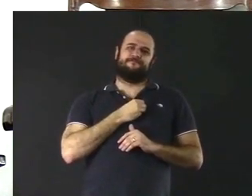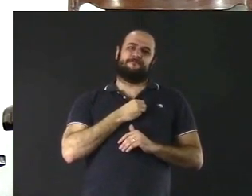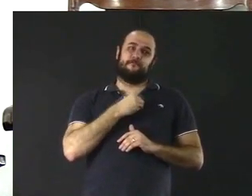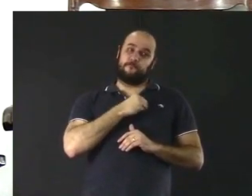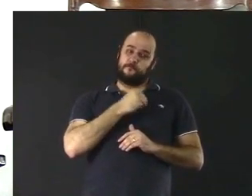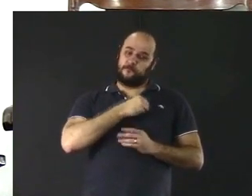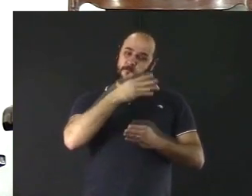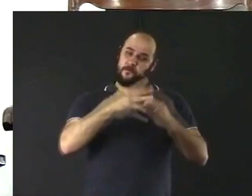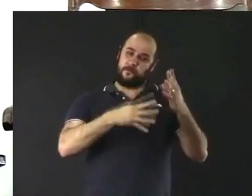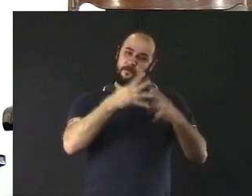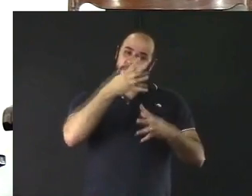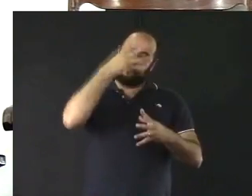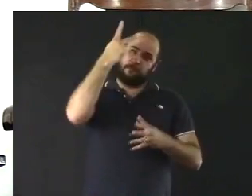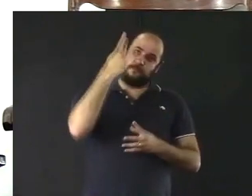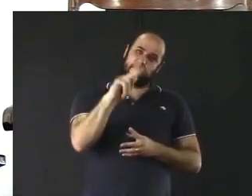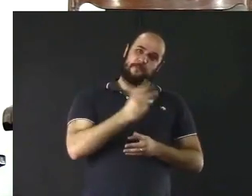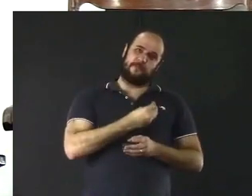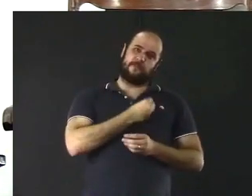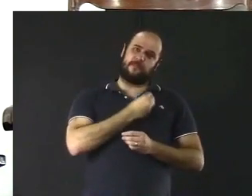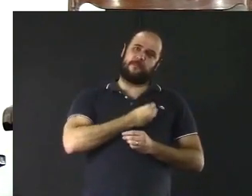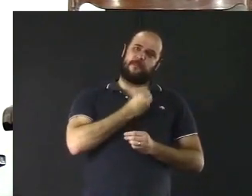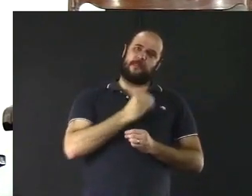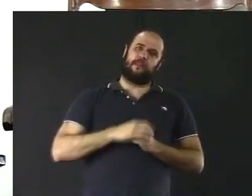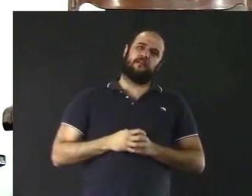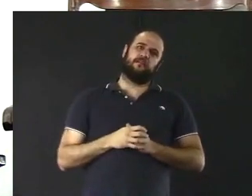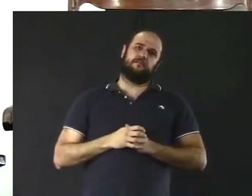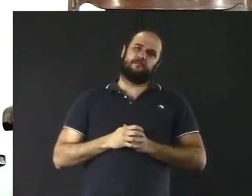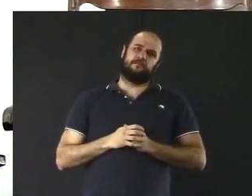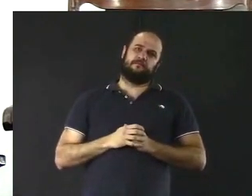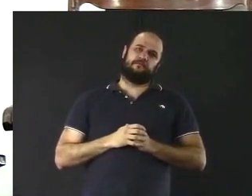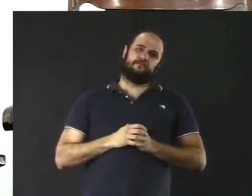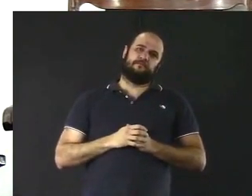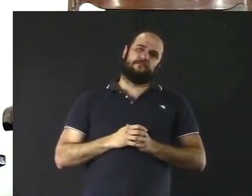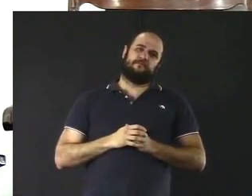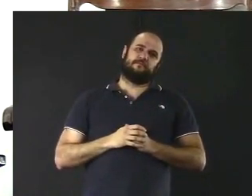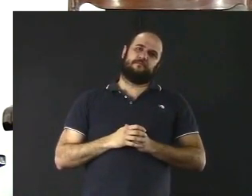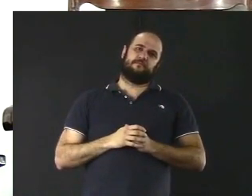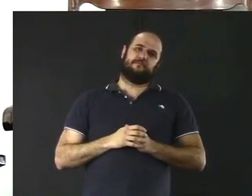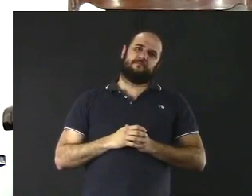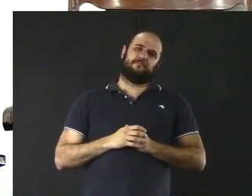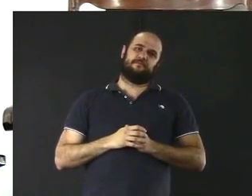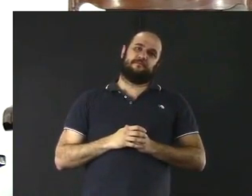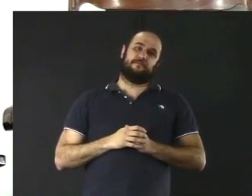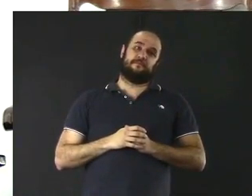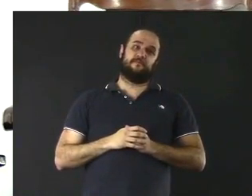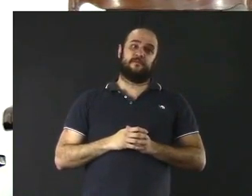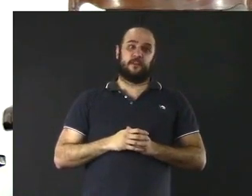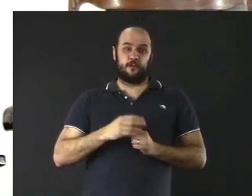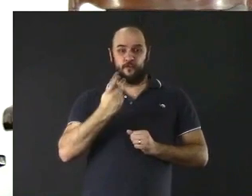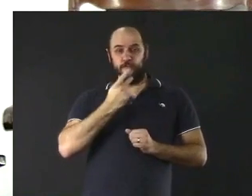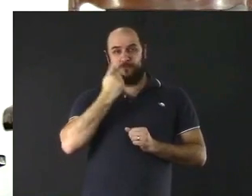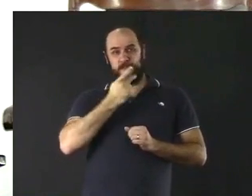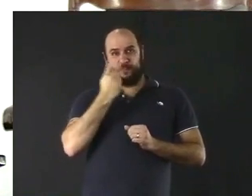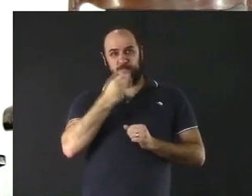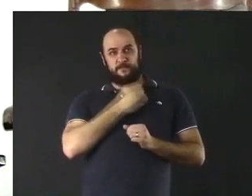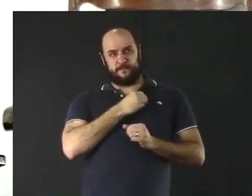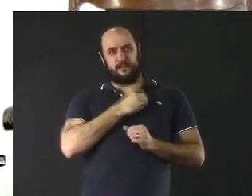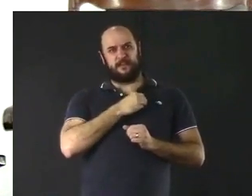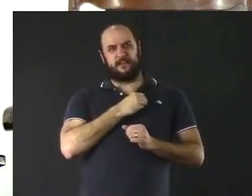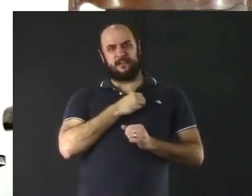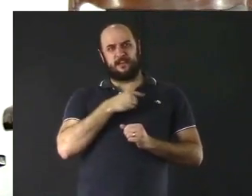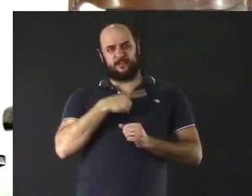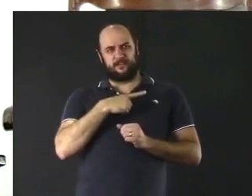você definhar em meio a tudo isso. Mas o texto diz que esse pecado é um